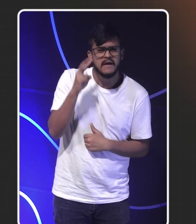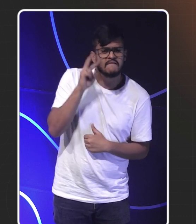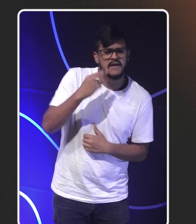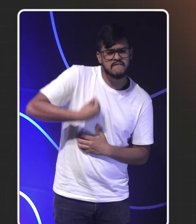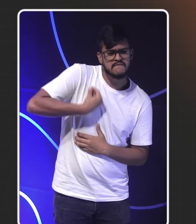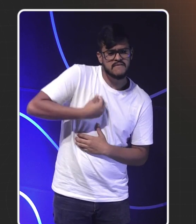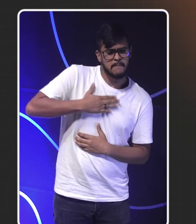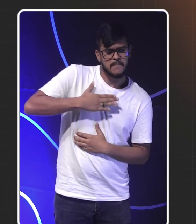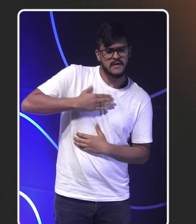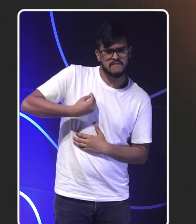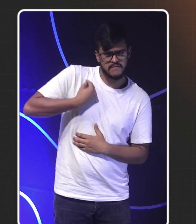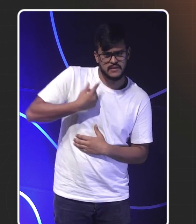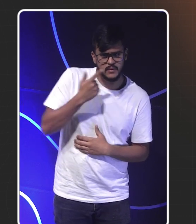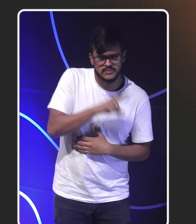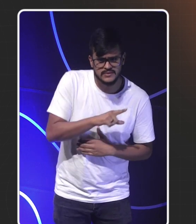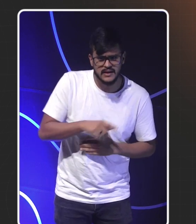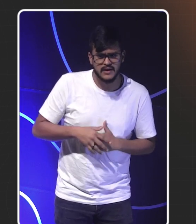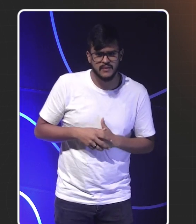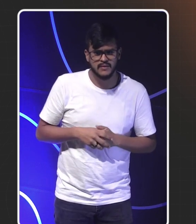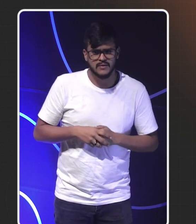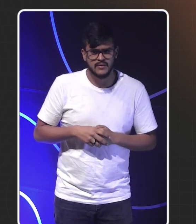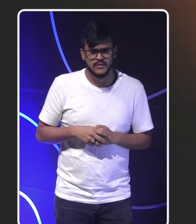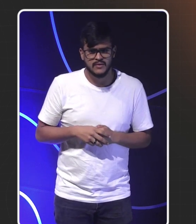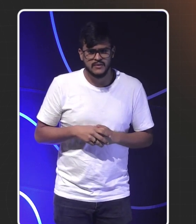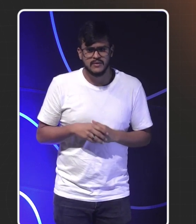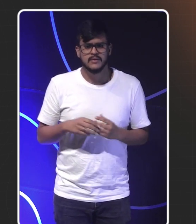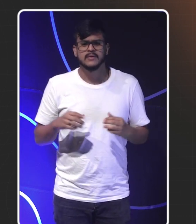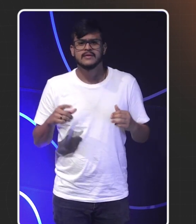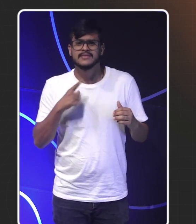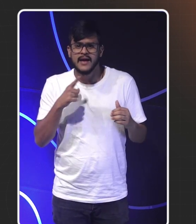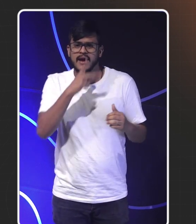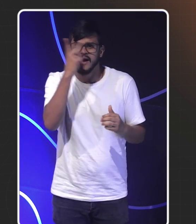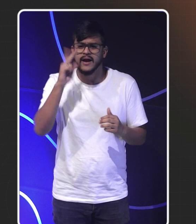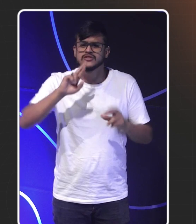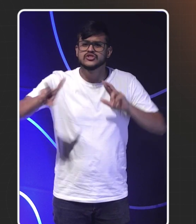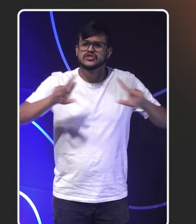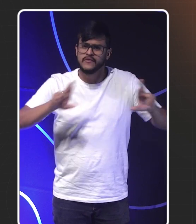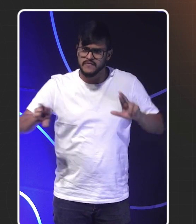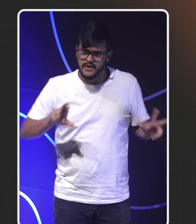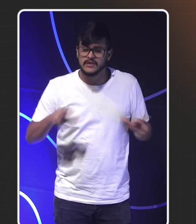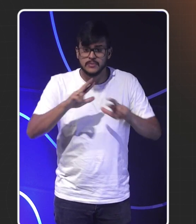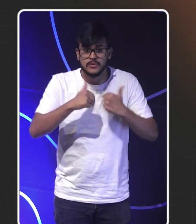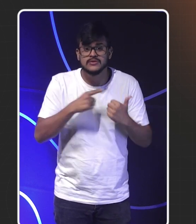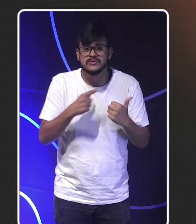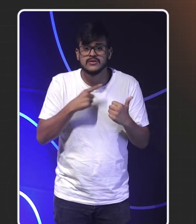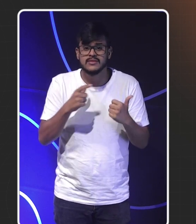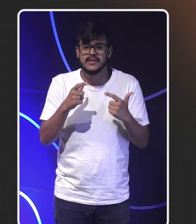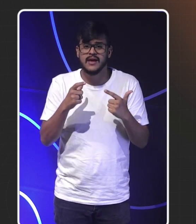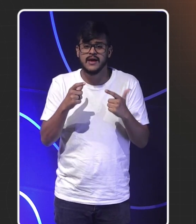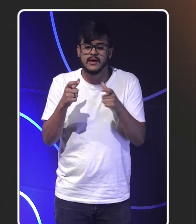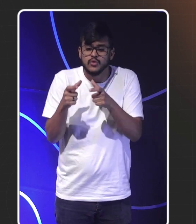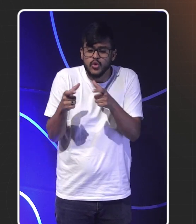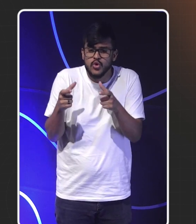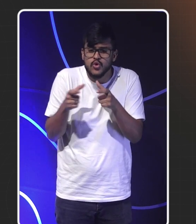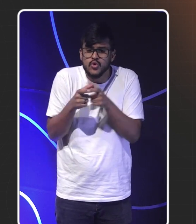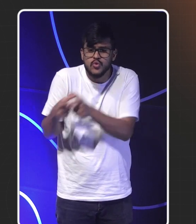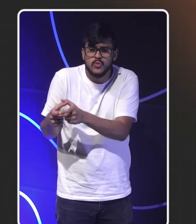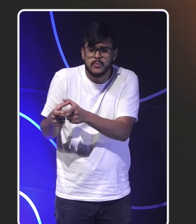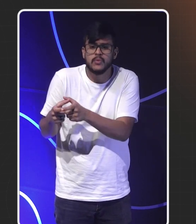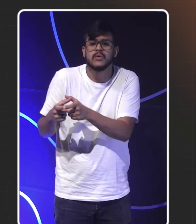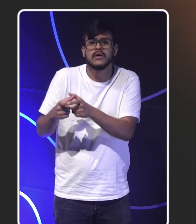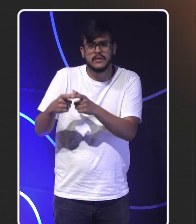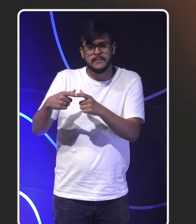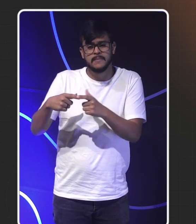realidade que a Aninha vive. Entende? São realidades diferentes. E quando a gente divulga isso para o nicho, é enxergado por eles de uma